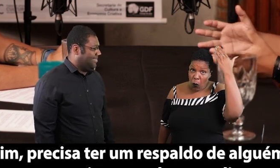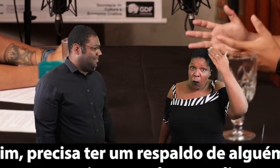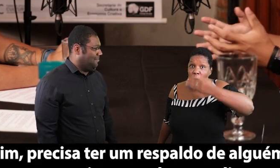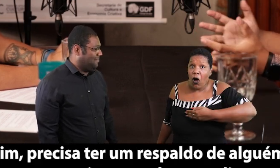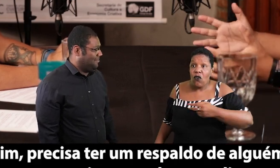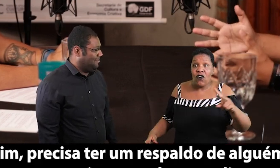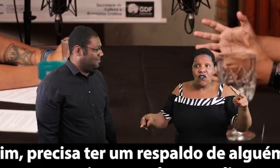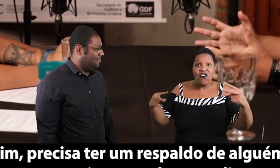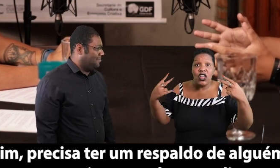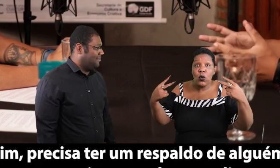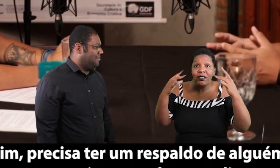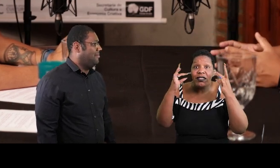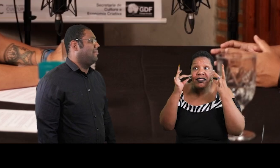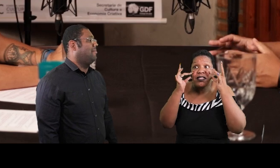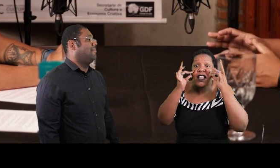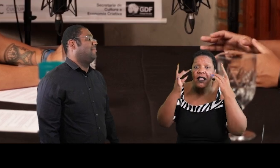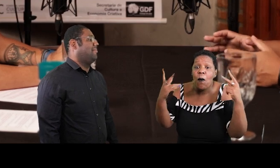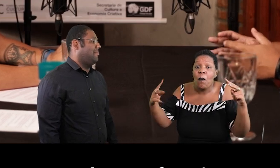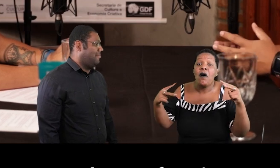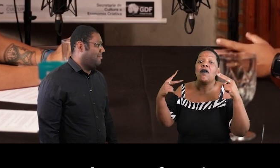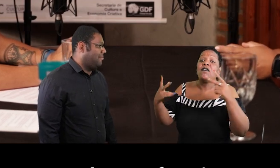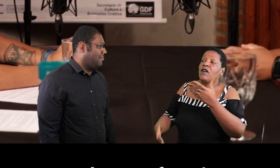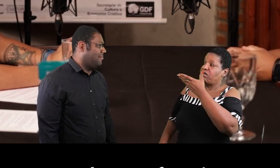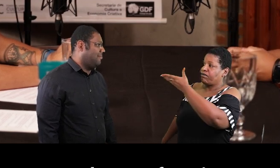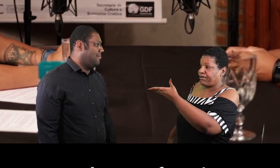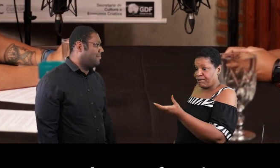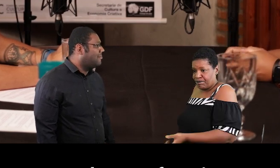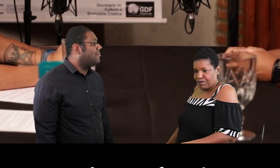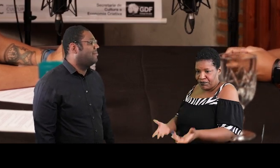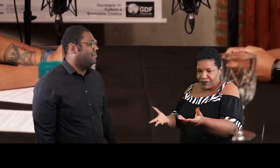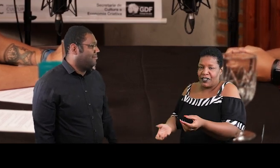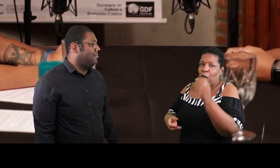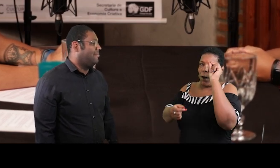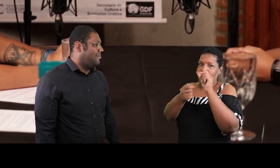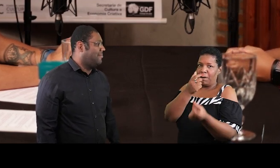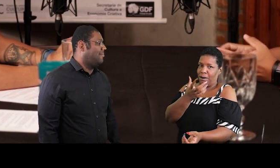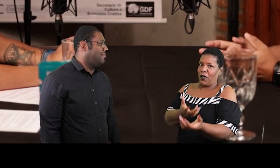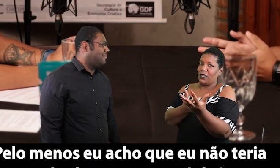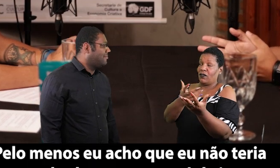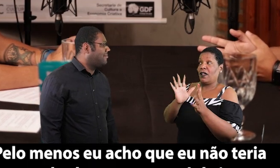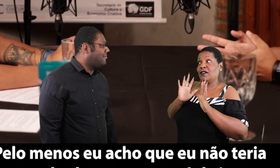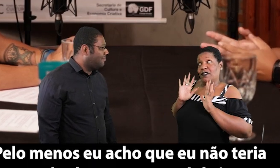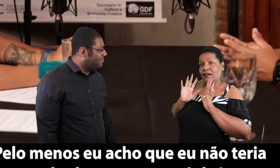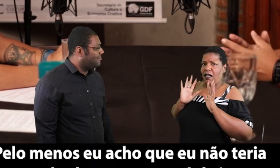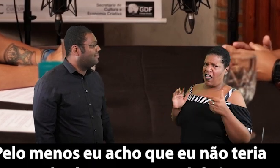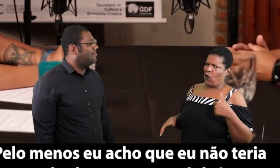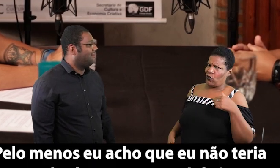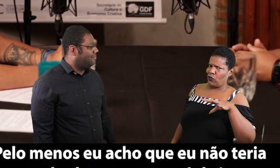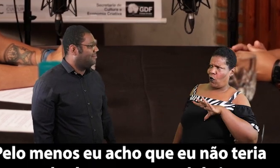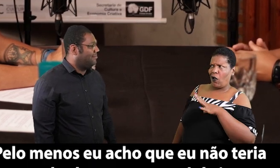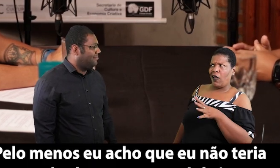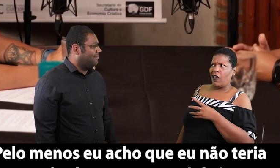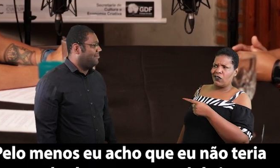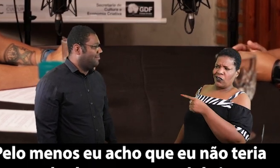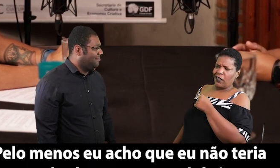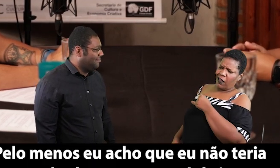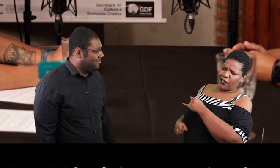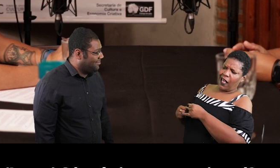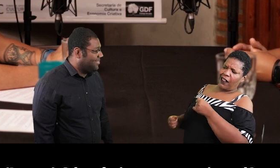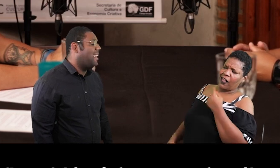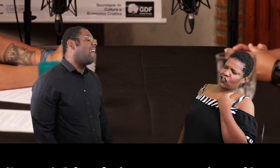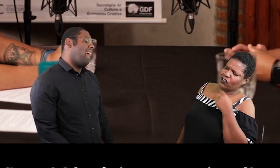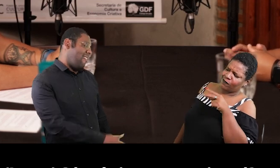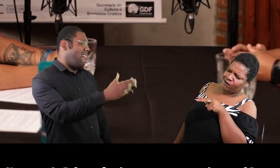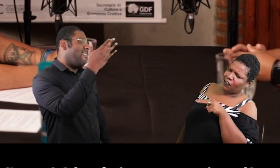alguém que te viu pessoalmente ali pra te botar na fogueira. Pelo menos eu acho que eu não teria coragem de chamar o cara só da internet. Só assim,